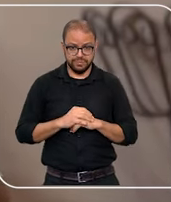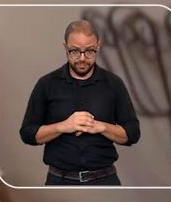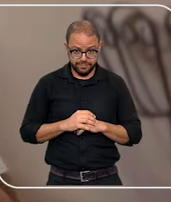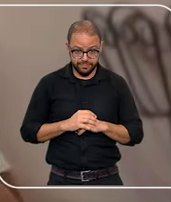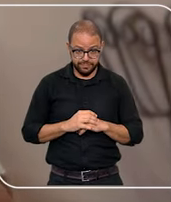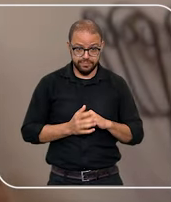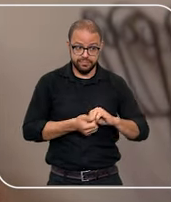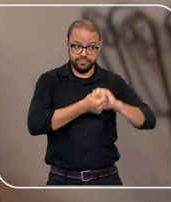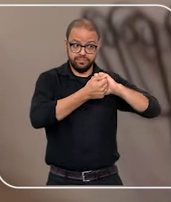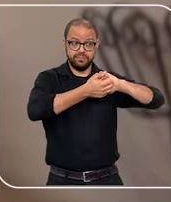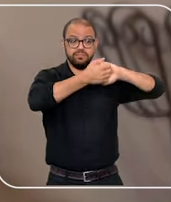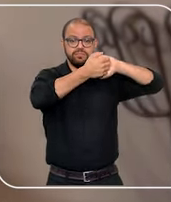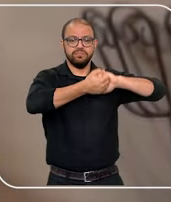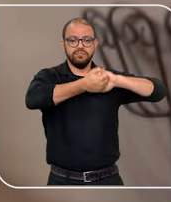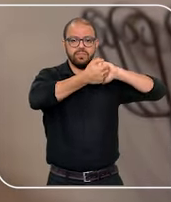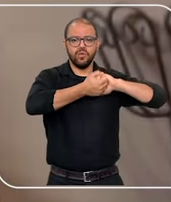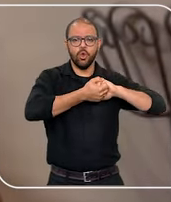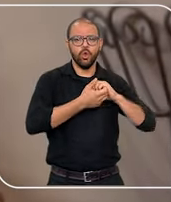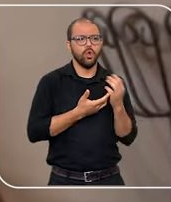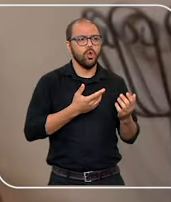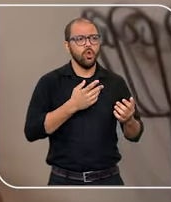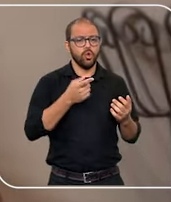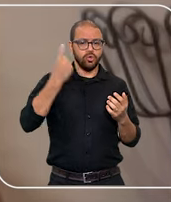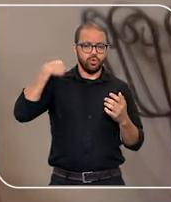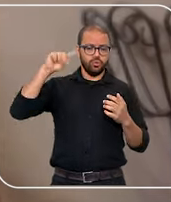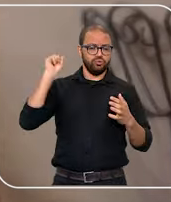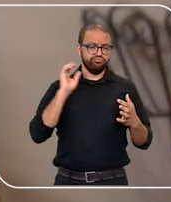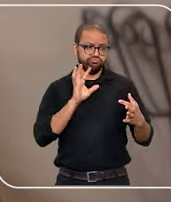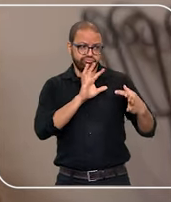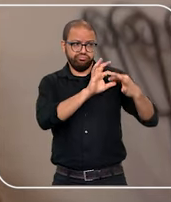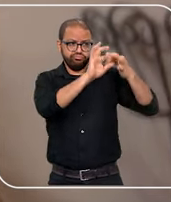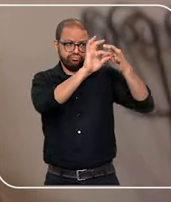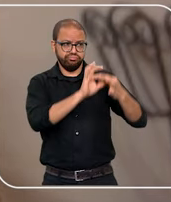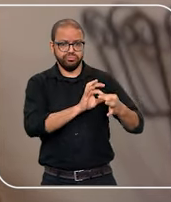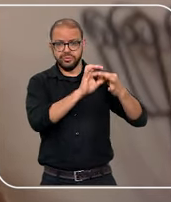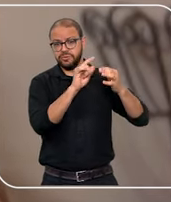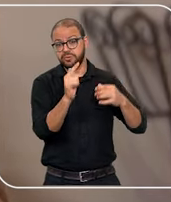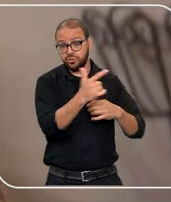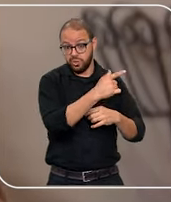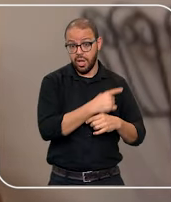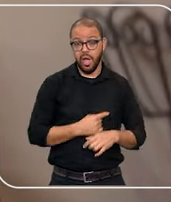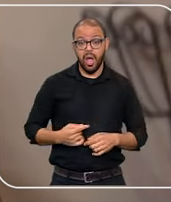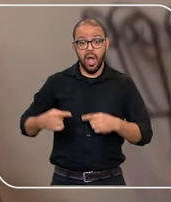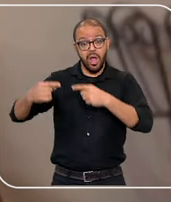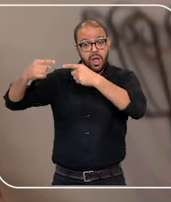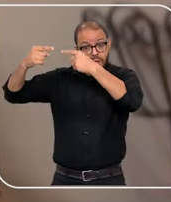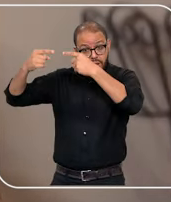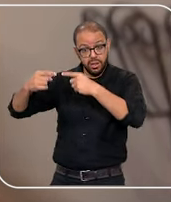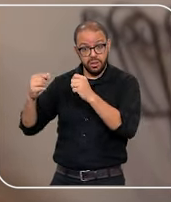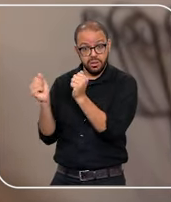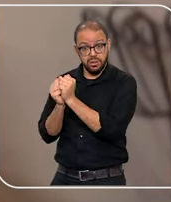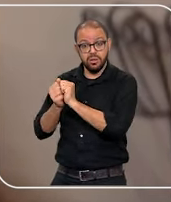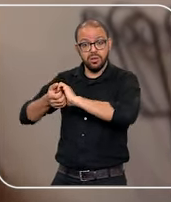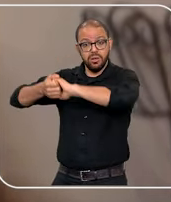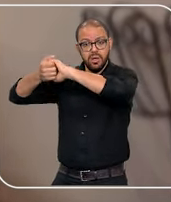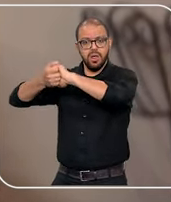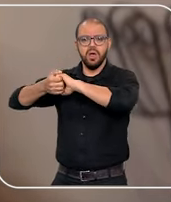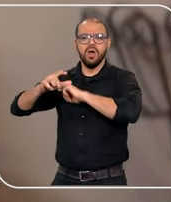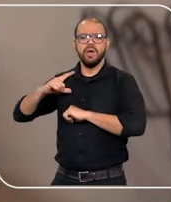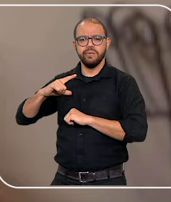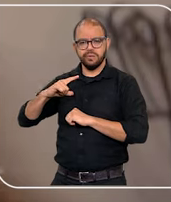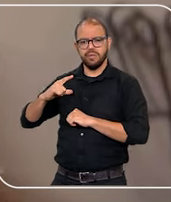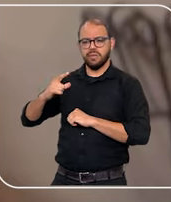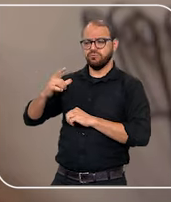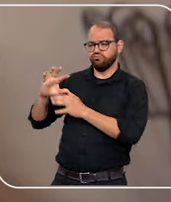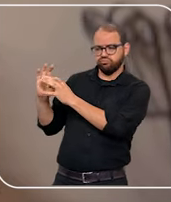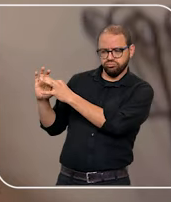indicadas. A conciliação ocorre em casos em que não há um vínculo anterior entre as partes, e a mediação ocorre em casos em que